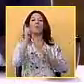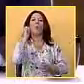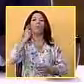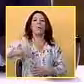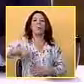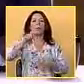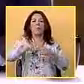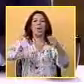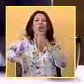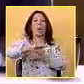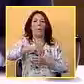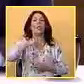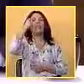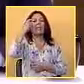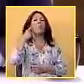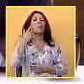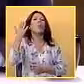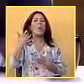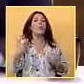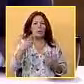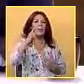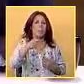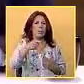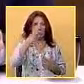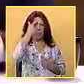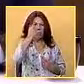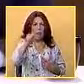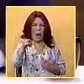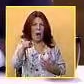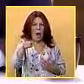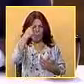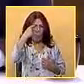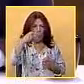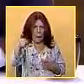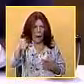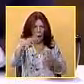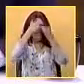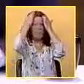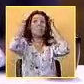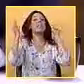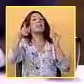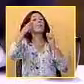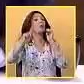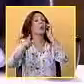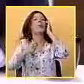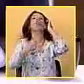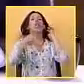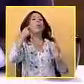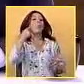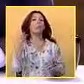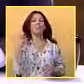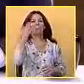da Comissão Europeia? Sabe quando é que foi isso? Tem presente quando é que foi isso? Se calhar não sabe. Eu também soube há uns